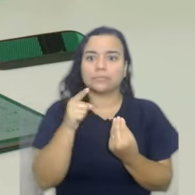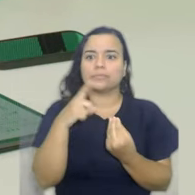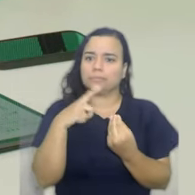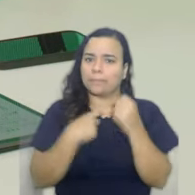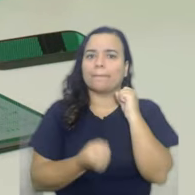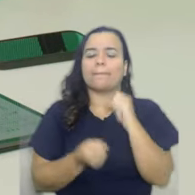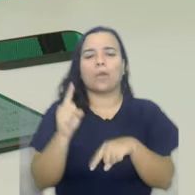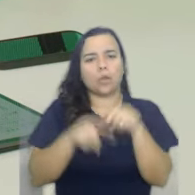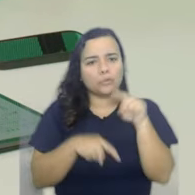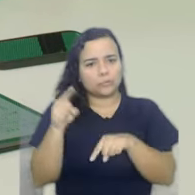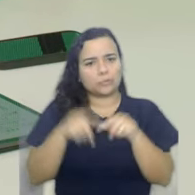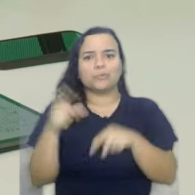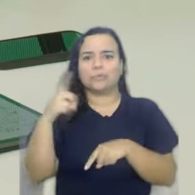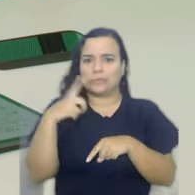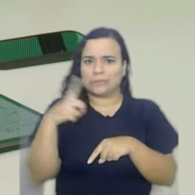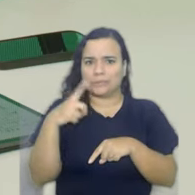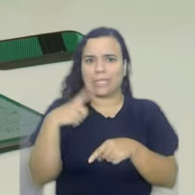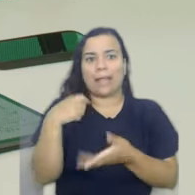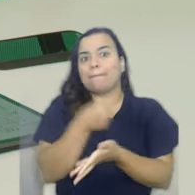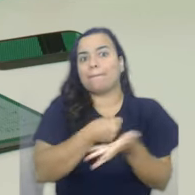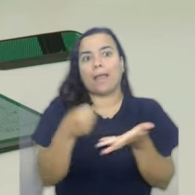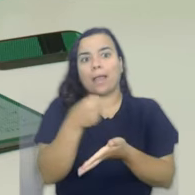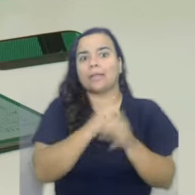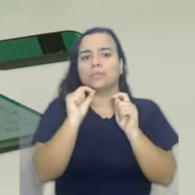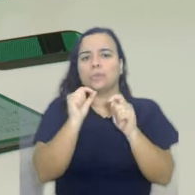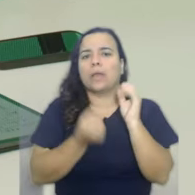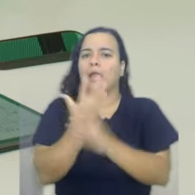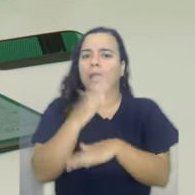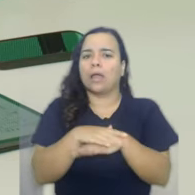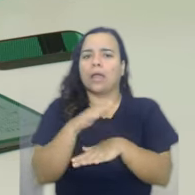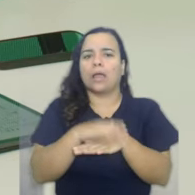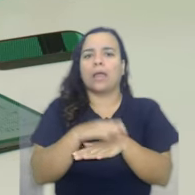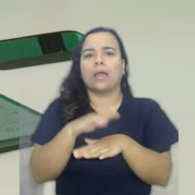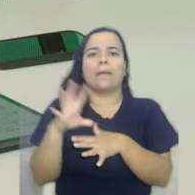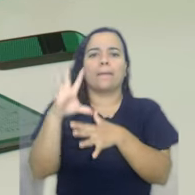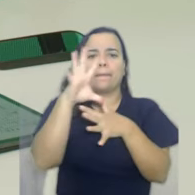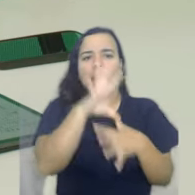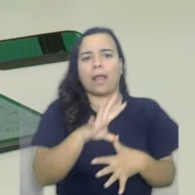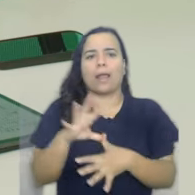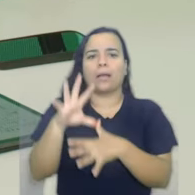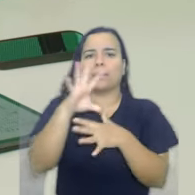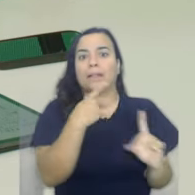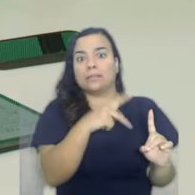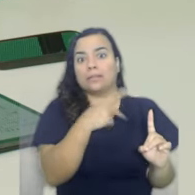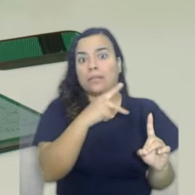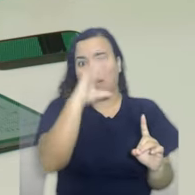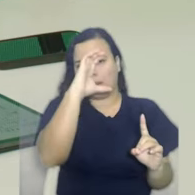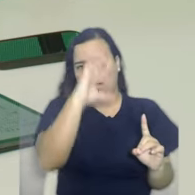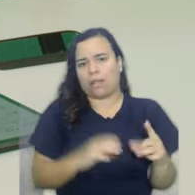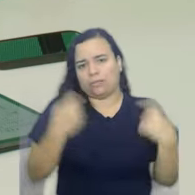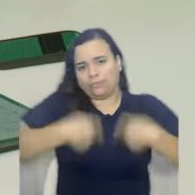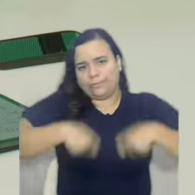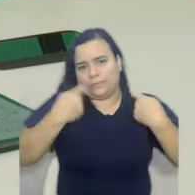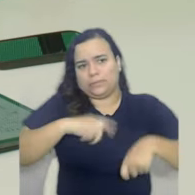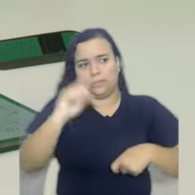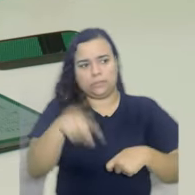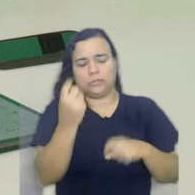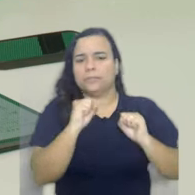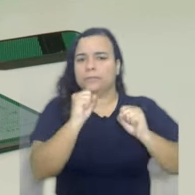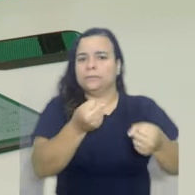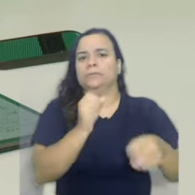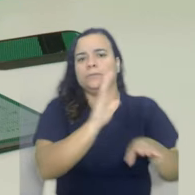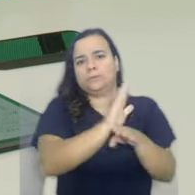produto que basicamente mapeia e ele nasceu da necessidade de um cliente né Eh o conceito nosso é sempre